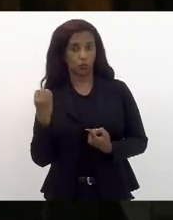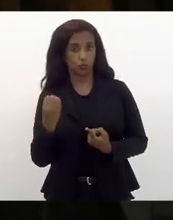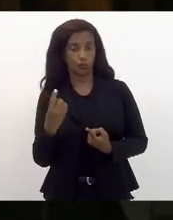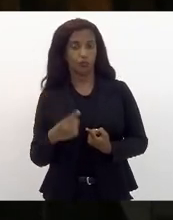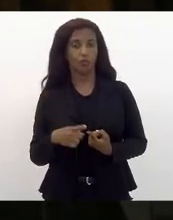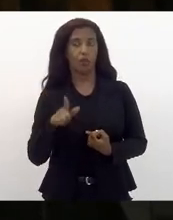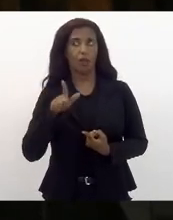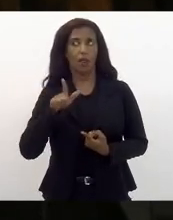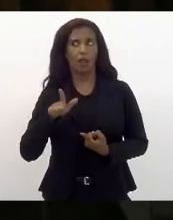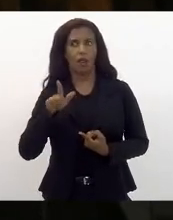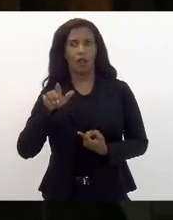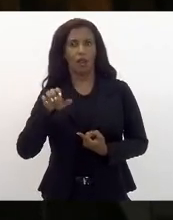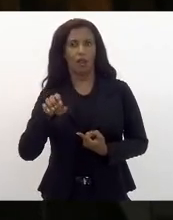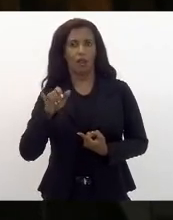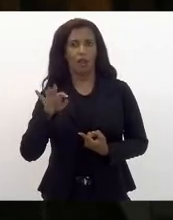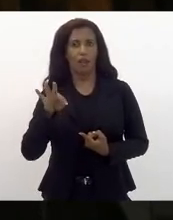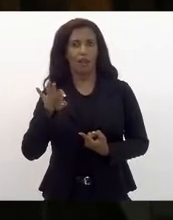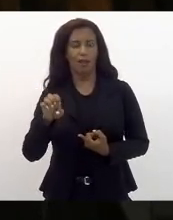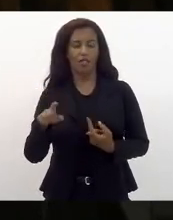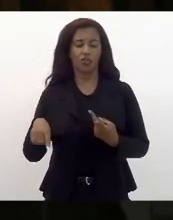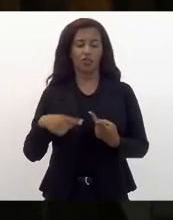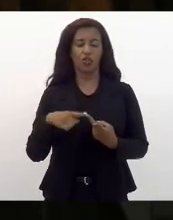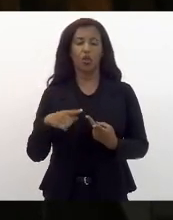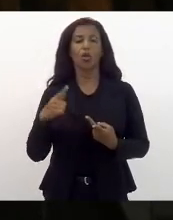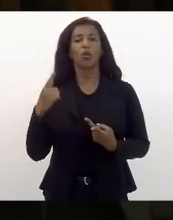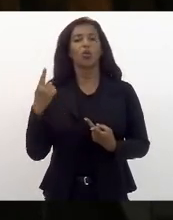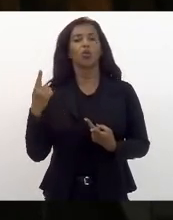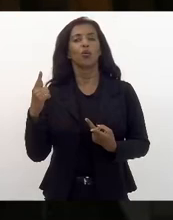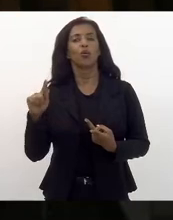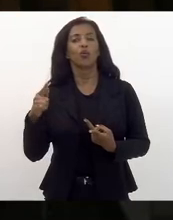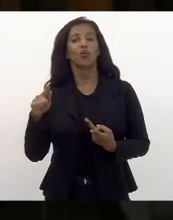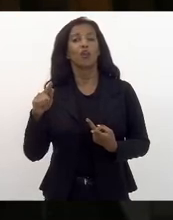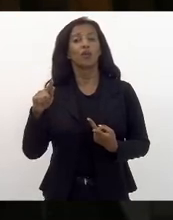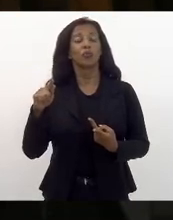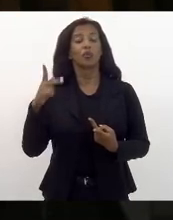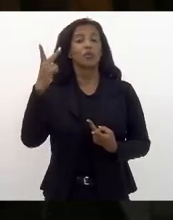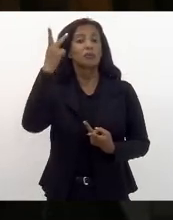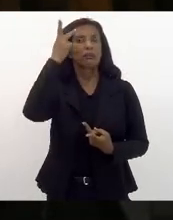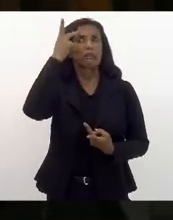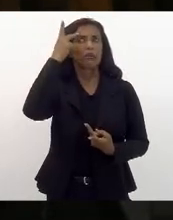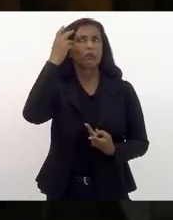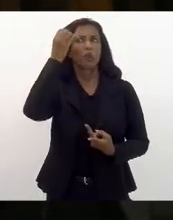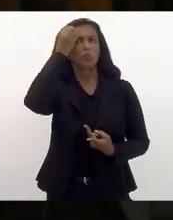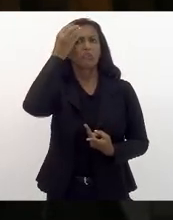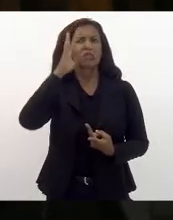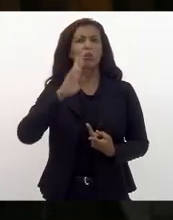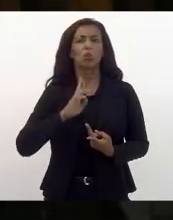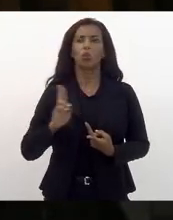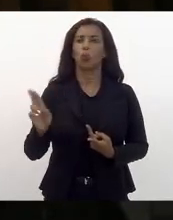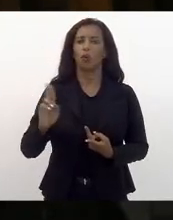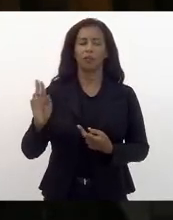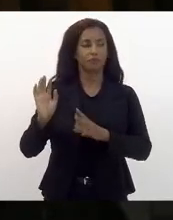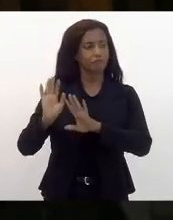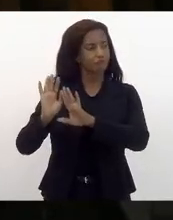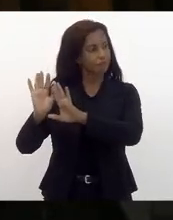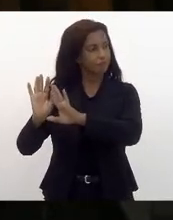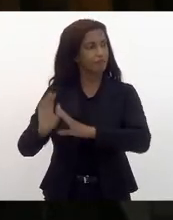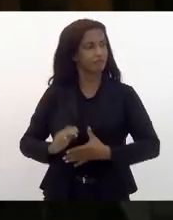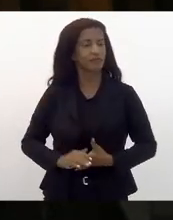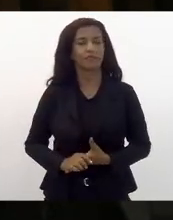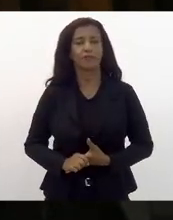o leite e o governador de São Paulo que eu não consigo nem falar o nome